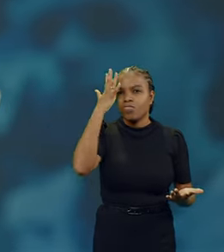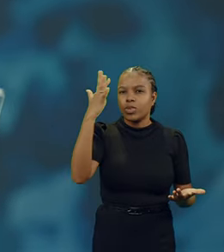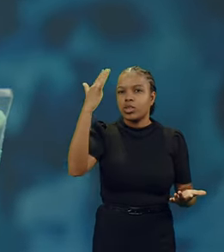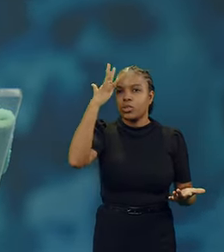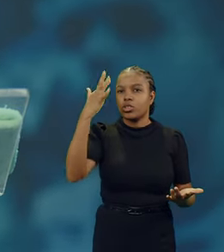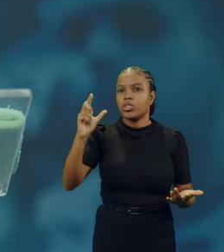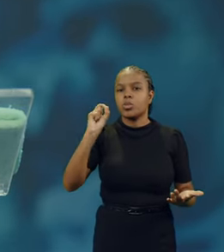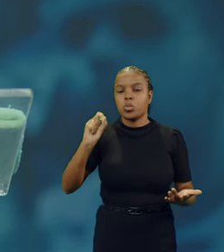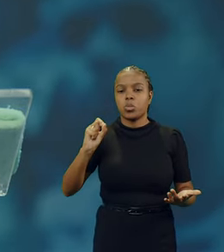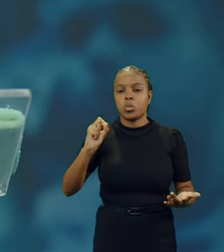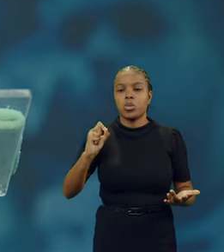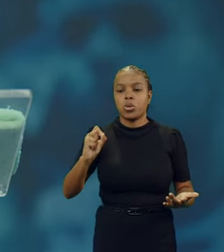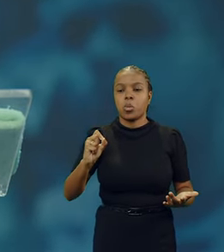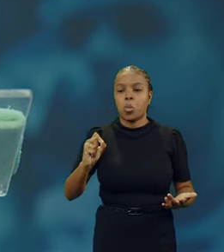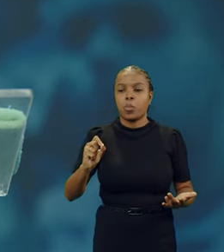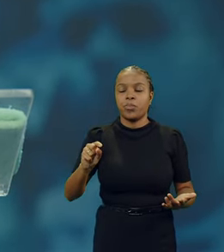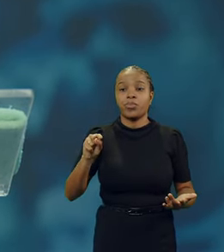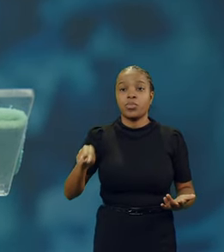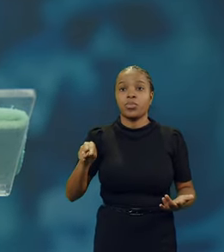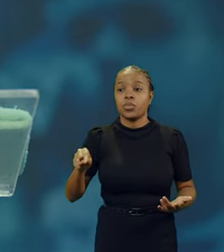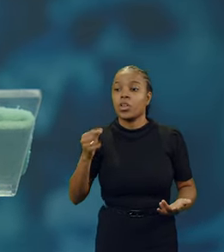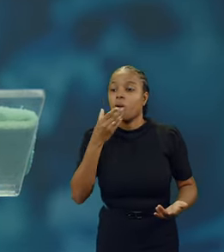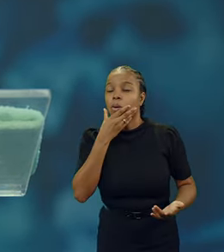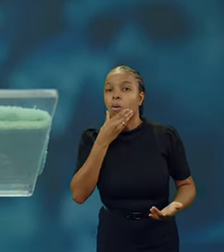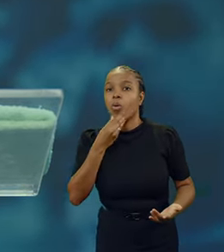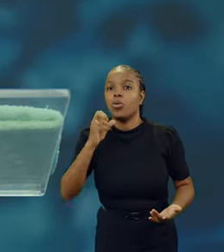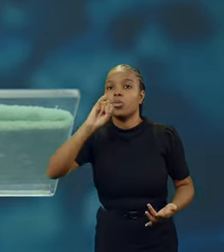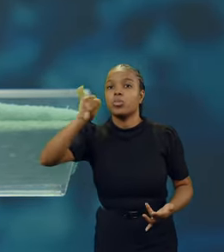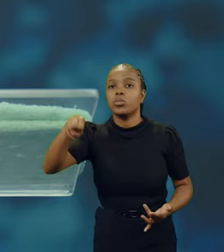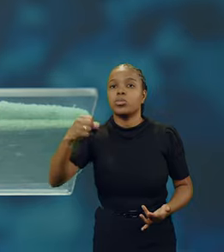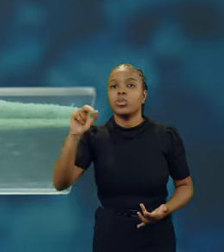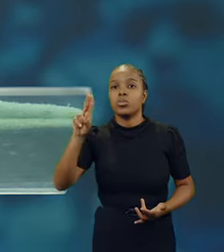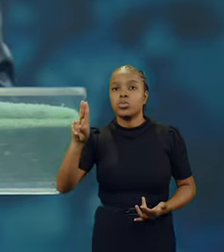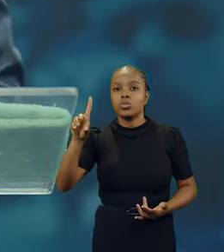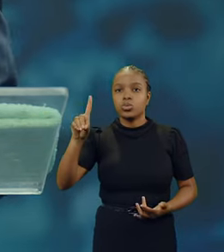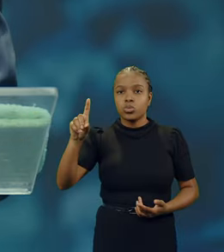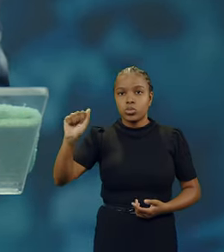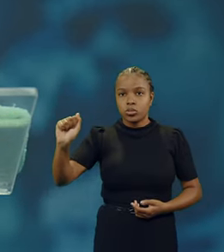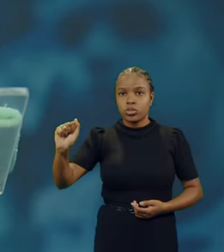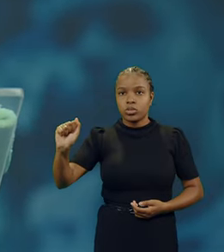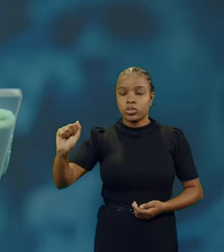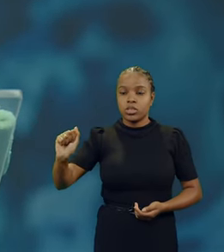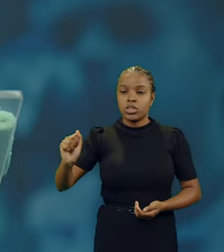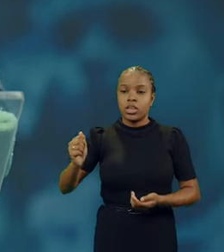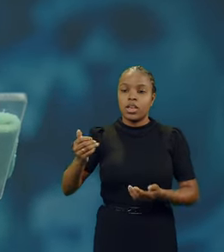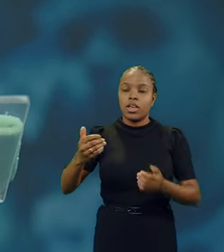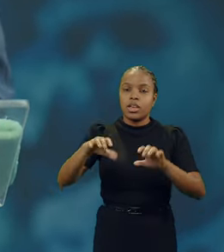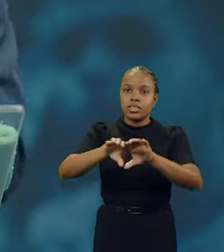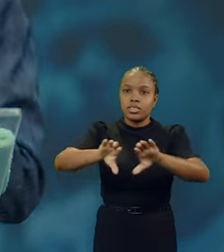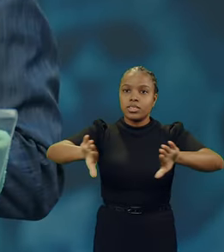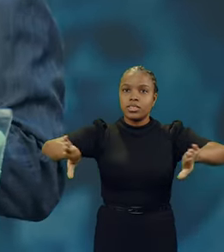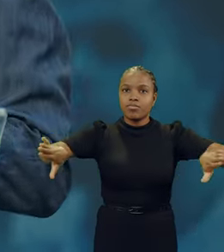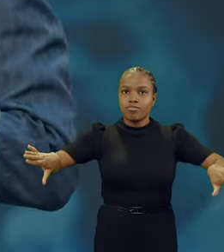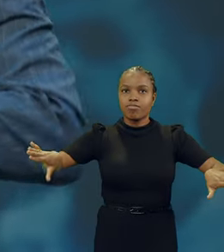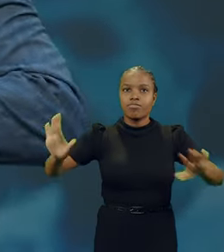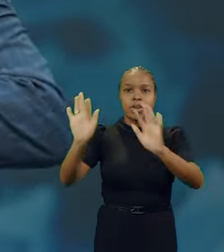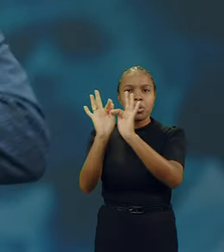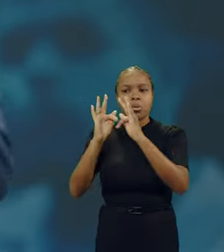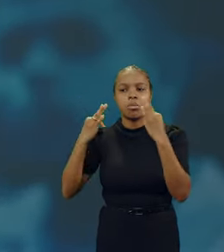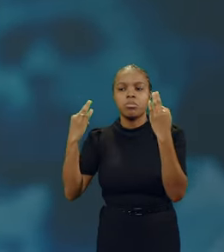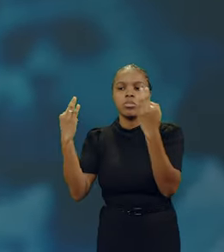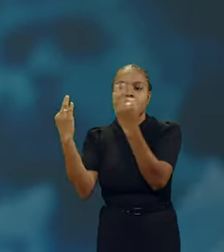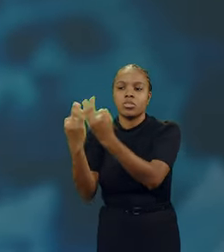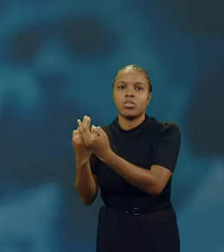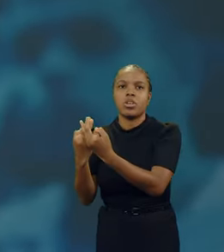Judá se ausentou da sua família porque ele tinha preferido se ausentar para não ter de conviver com